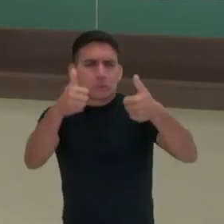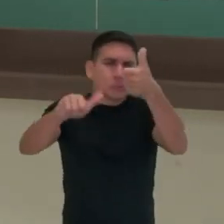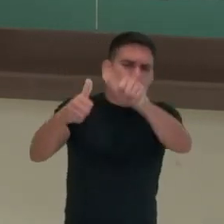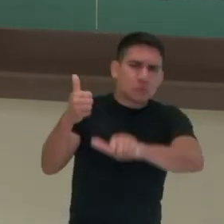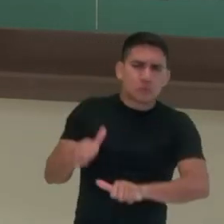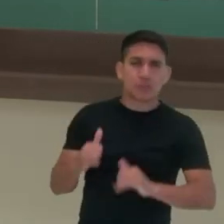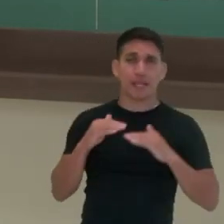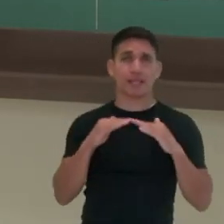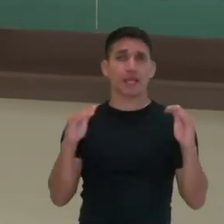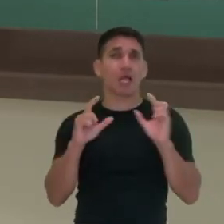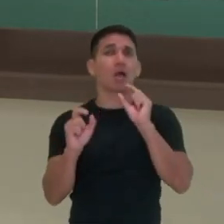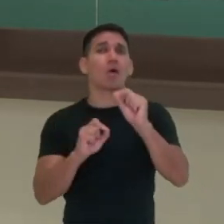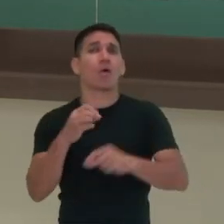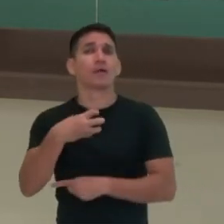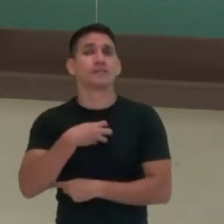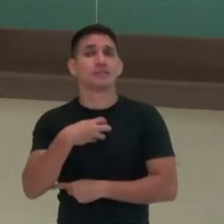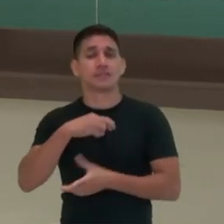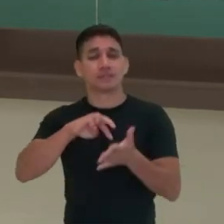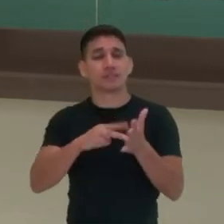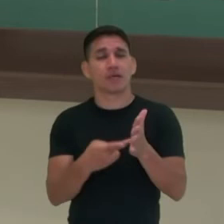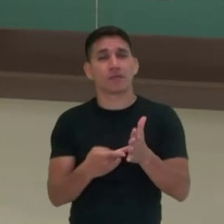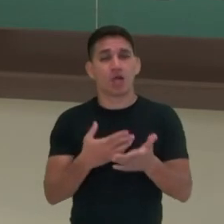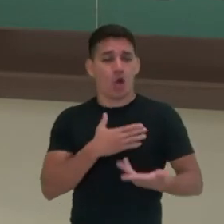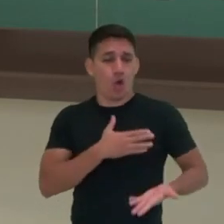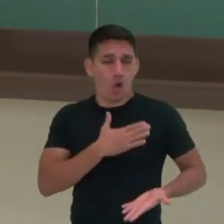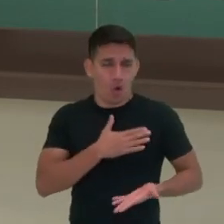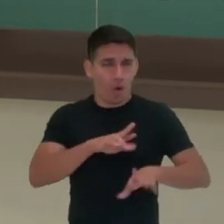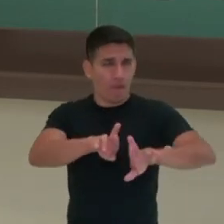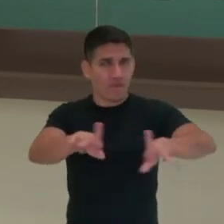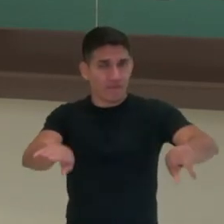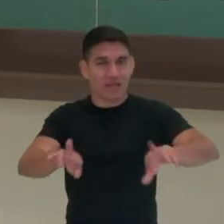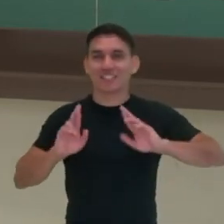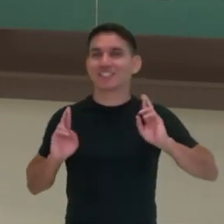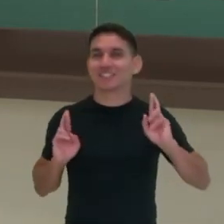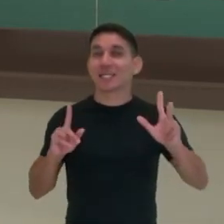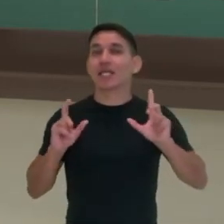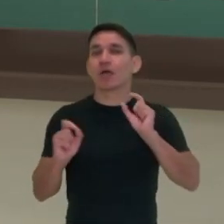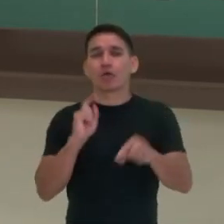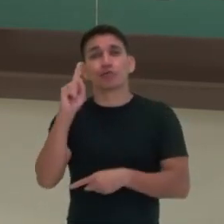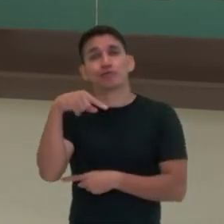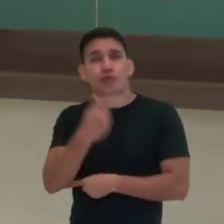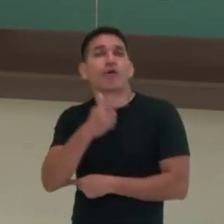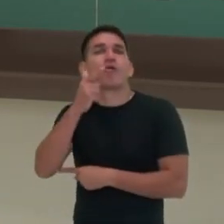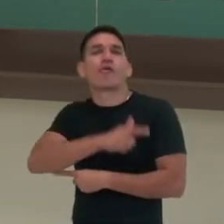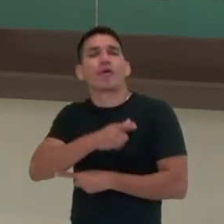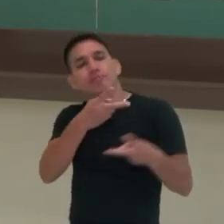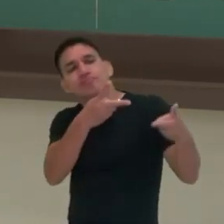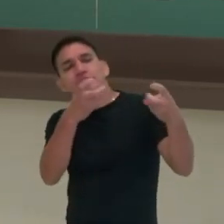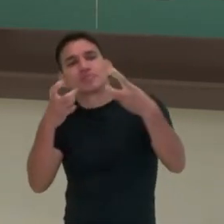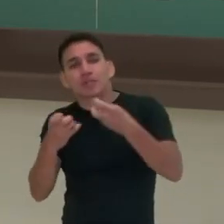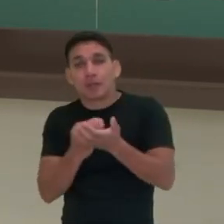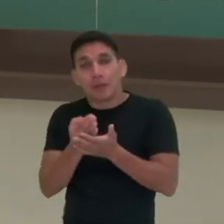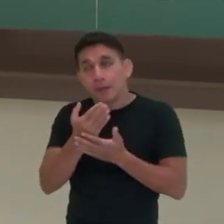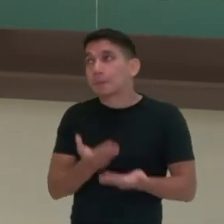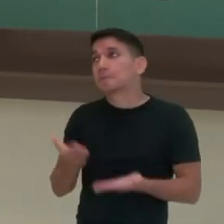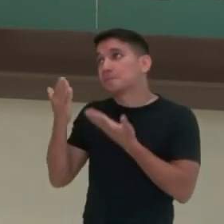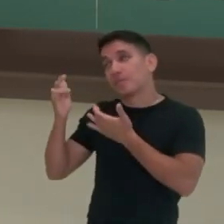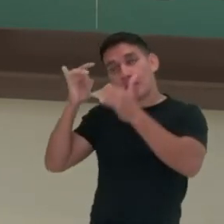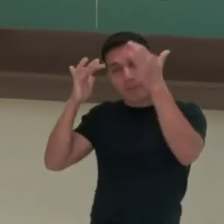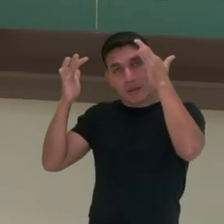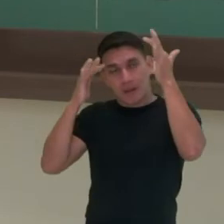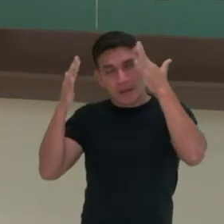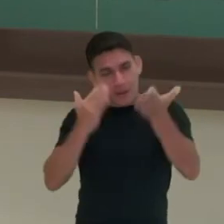do que é o gosto, do que é beleza, etc., bem diferentes e que nós podemos observar a partir das